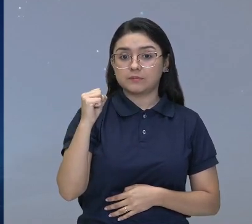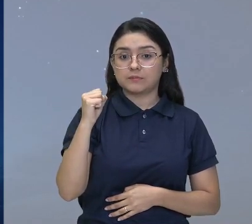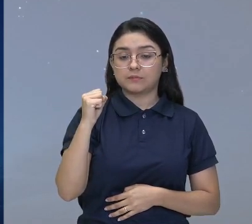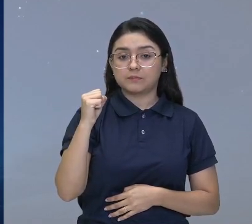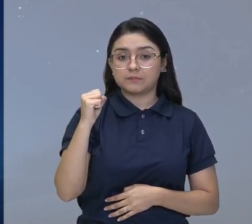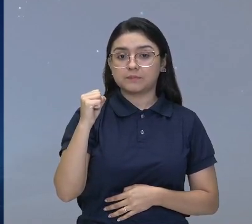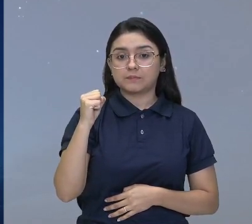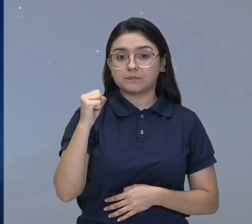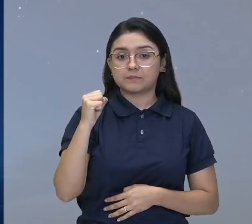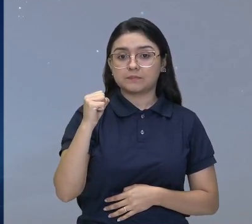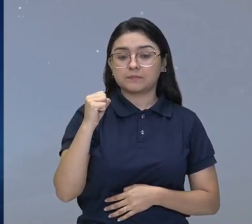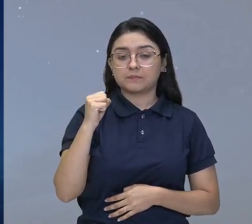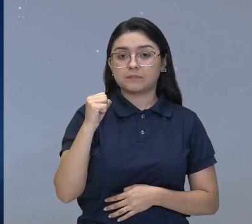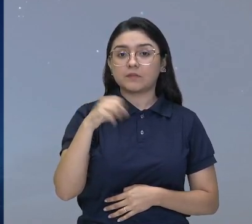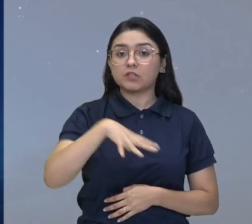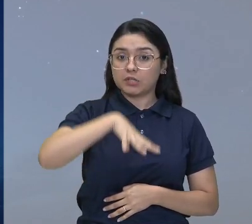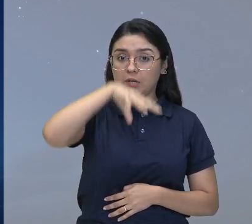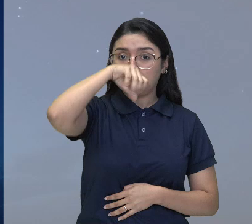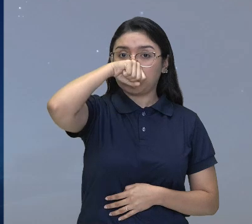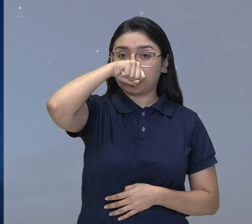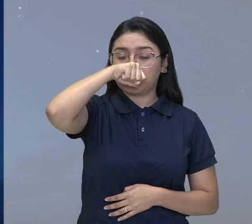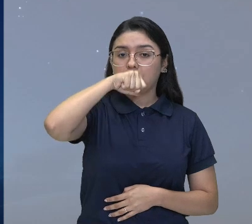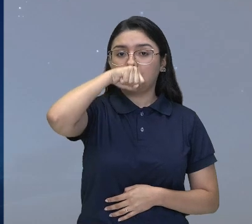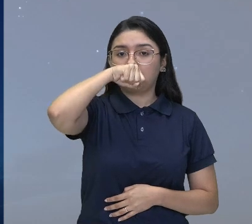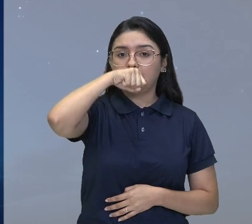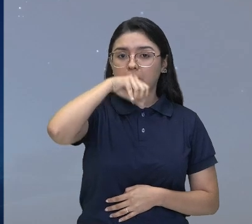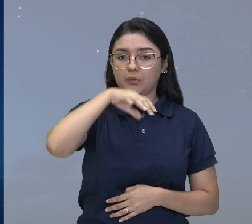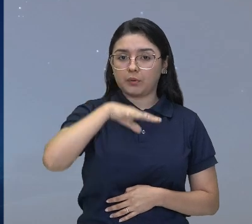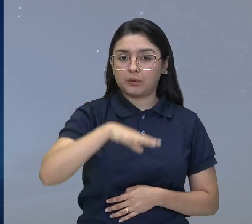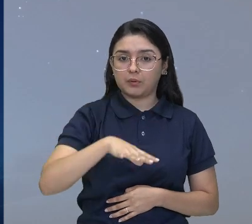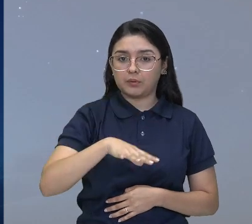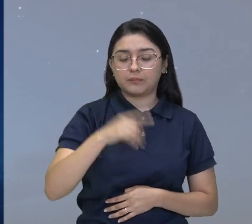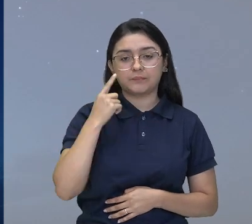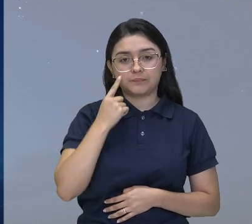Então, expirou, agora solte o ar.